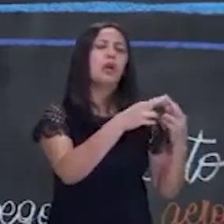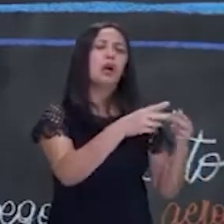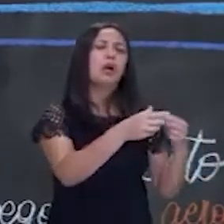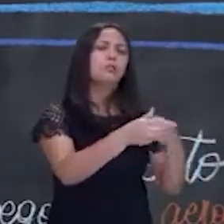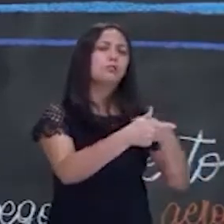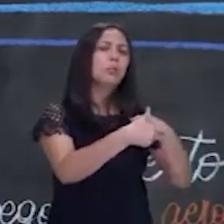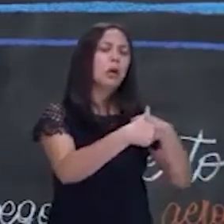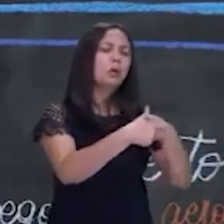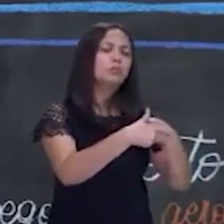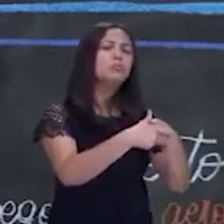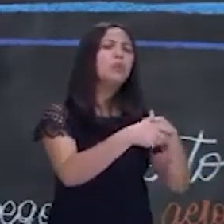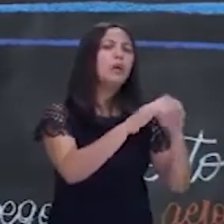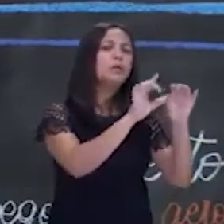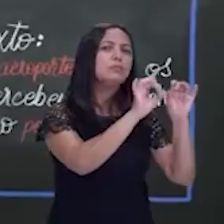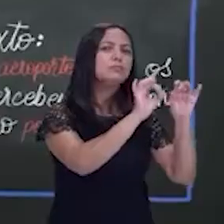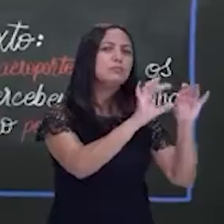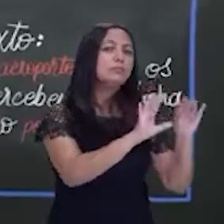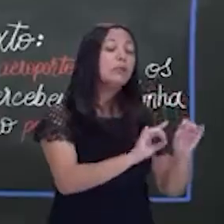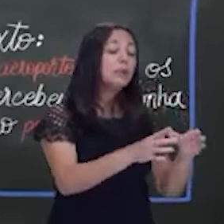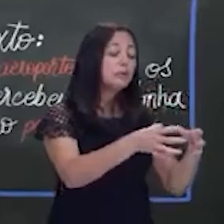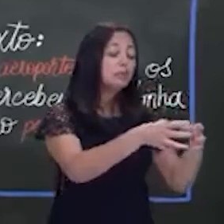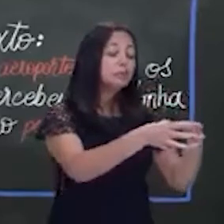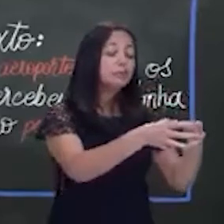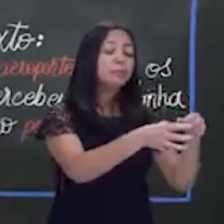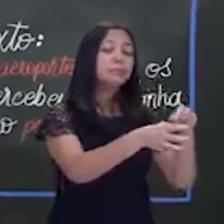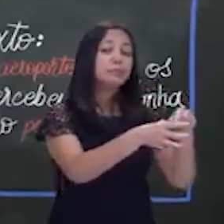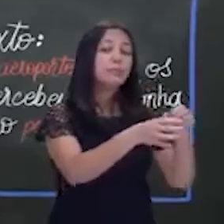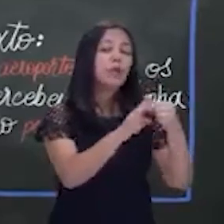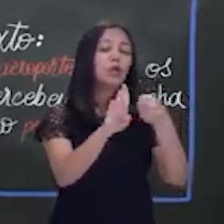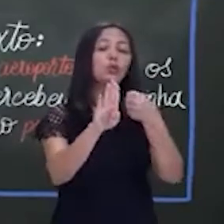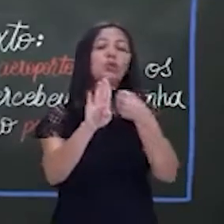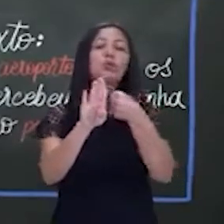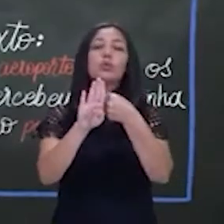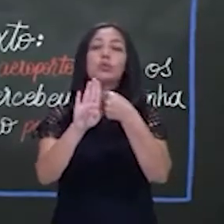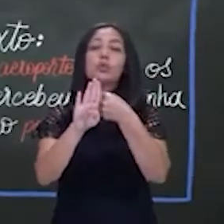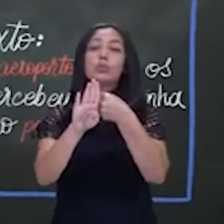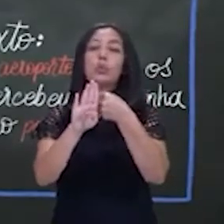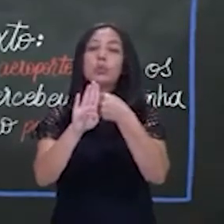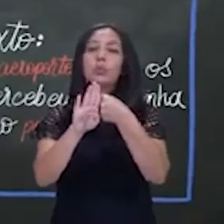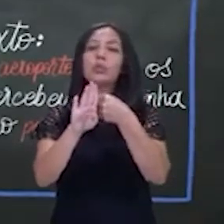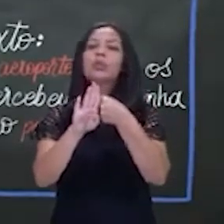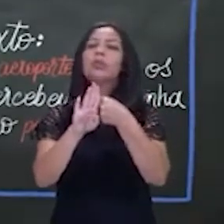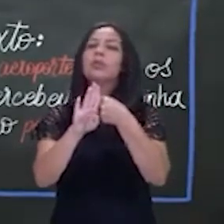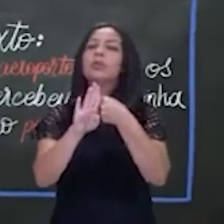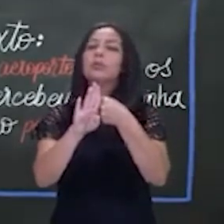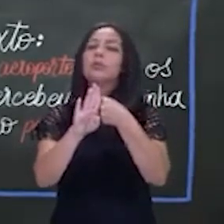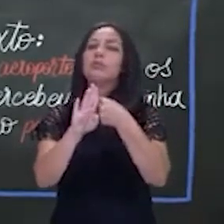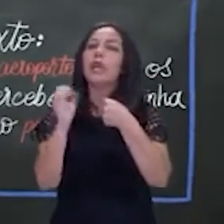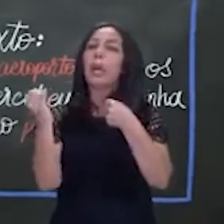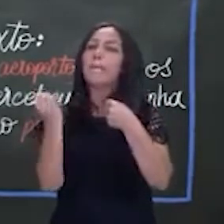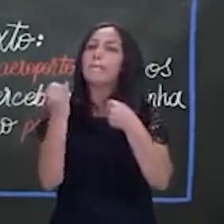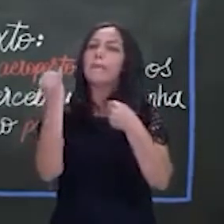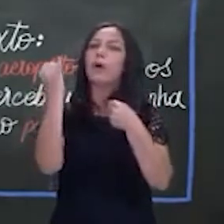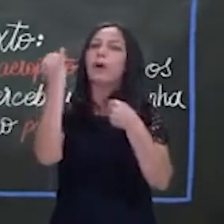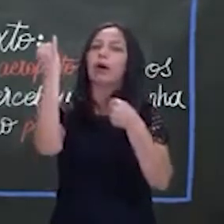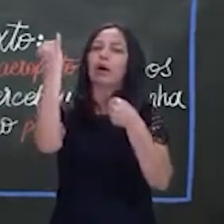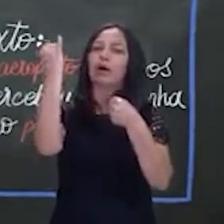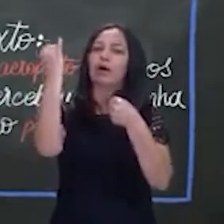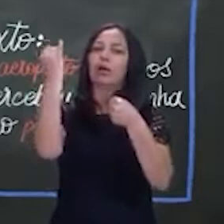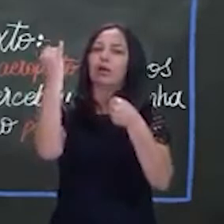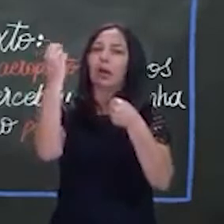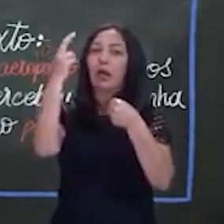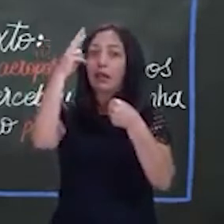tem uma propriedade muito específica. O substantivo, e quando eu falar dele, não vamos esquecer que eu estou falando de uma substância,